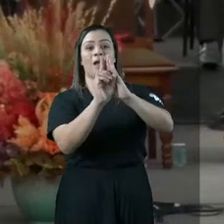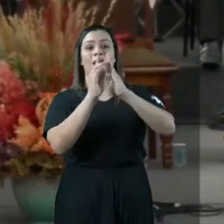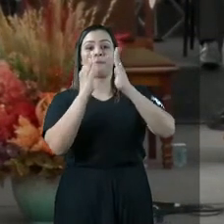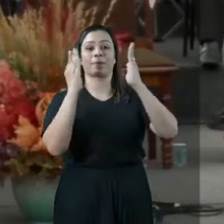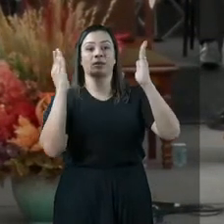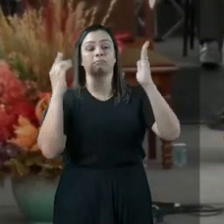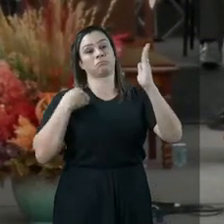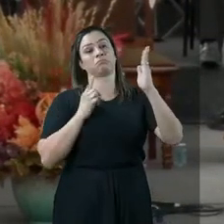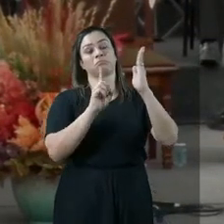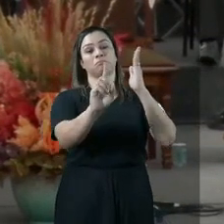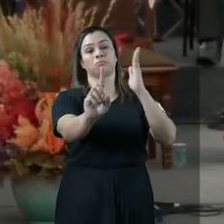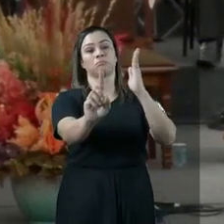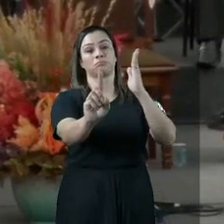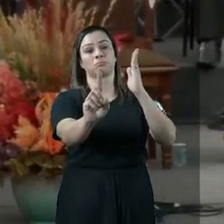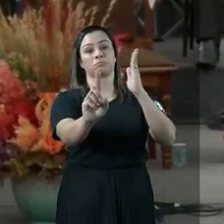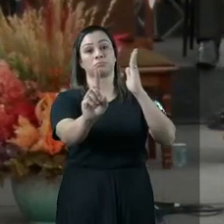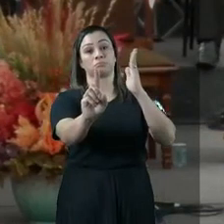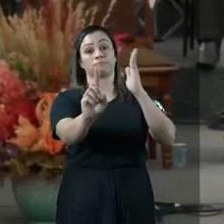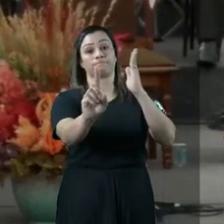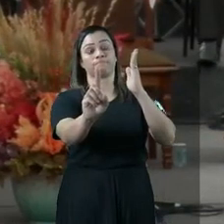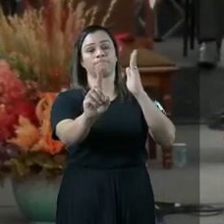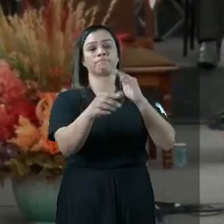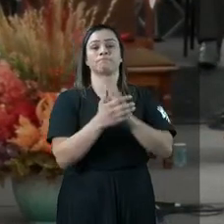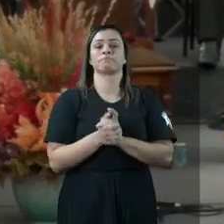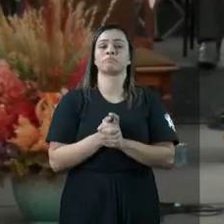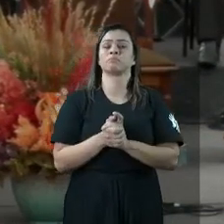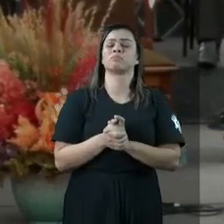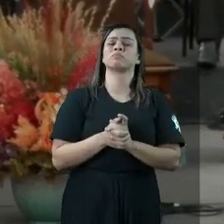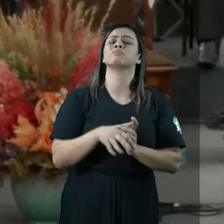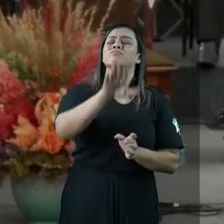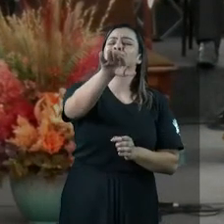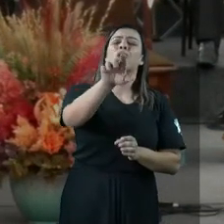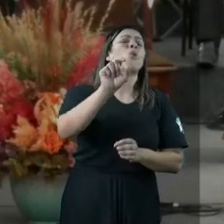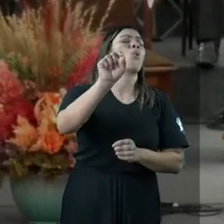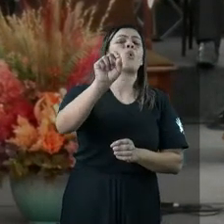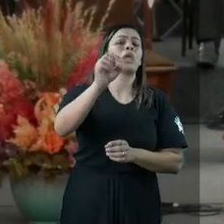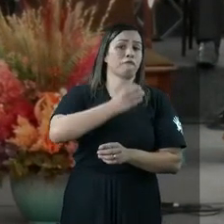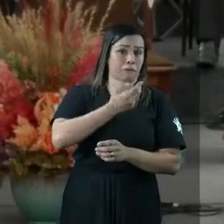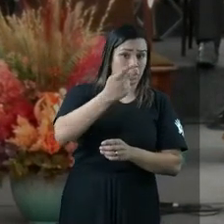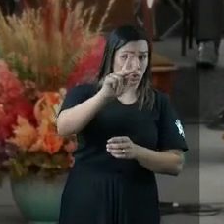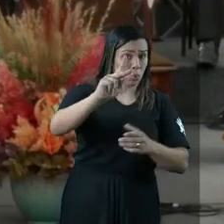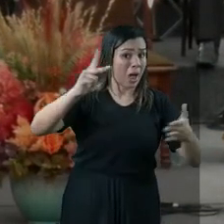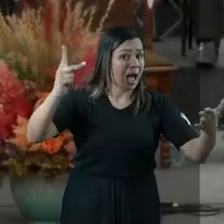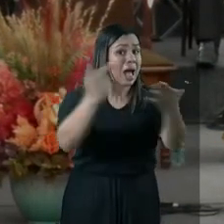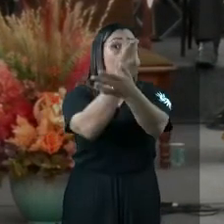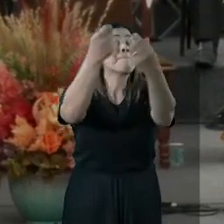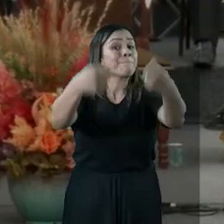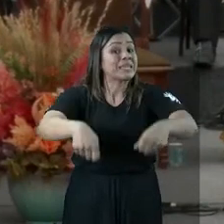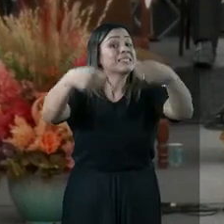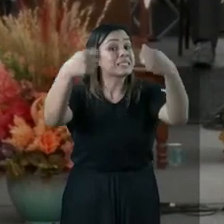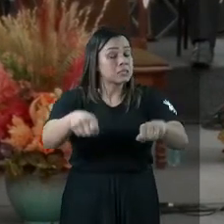Preciso orar. Pergunte para alguém do seu lado, diga assim: o que mais vai precisar acontecer na sua vida para você abrir a porta para ele